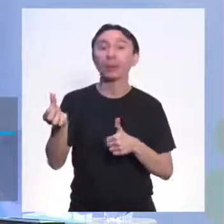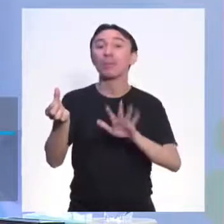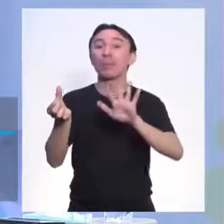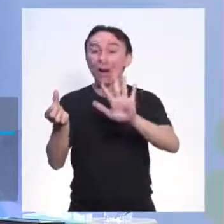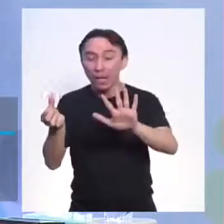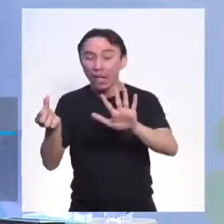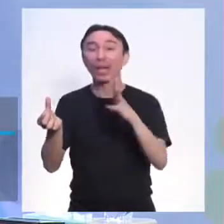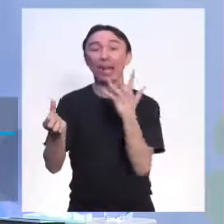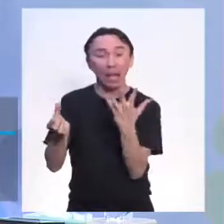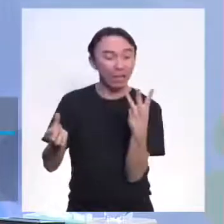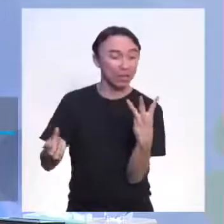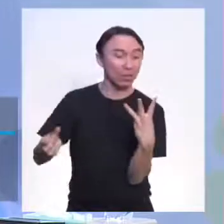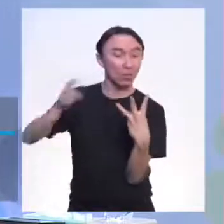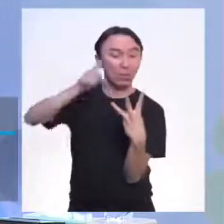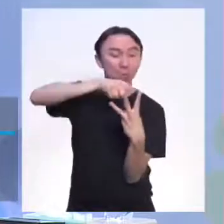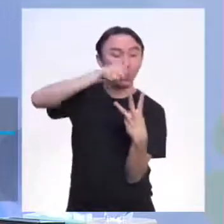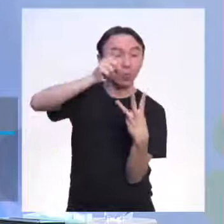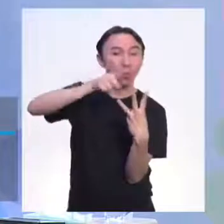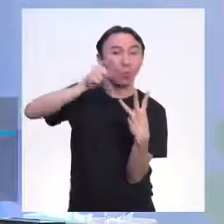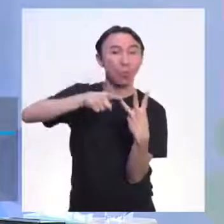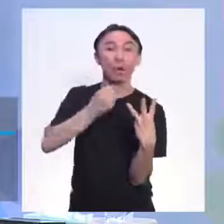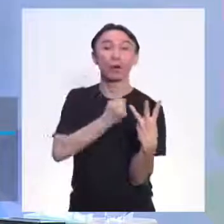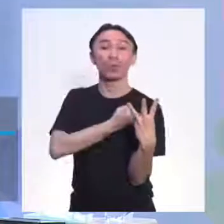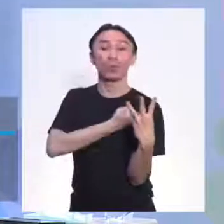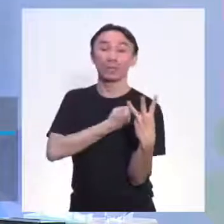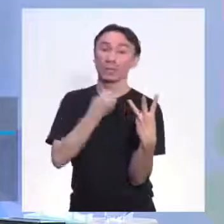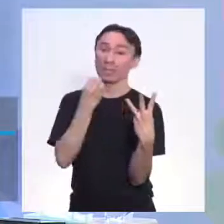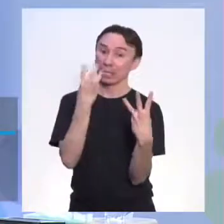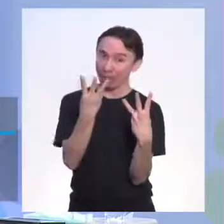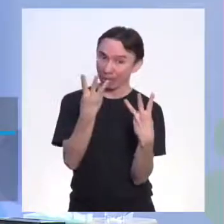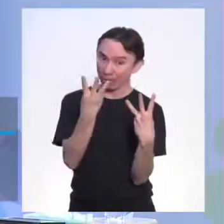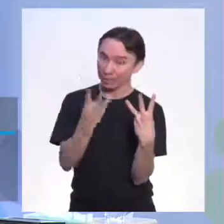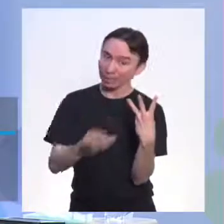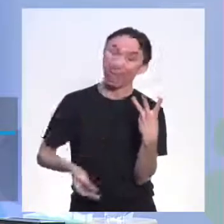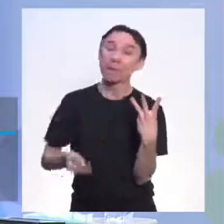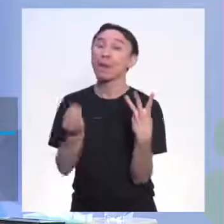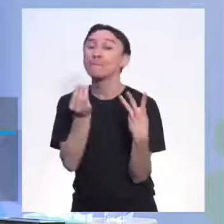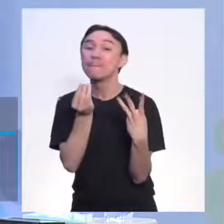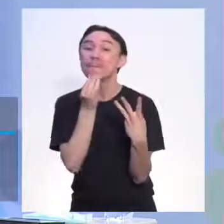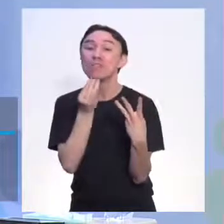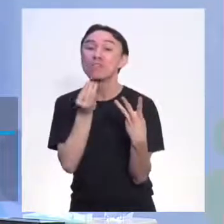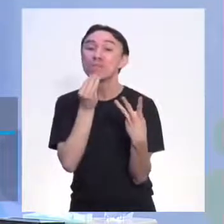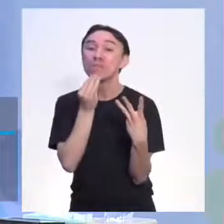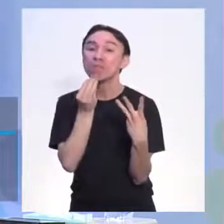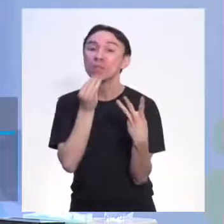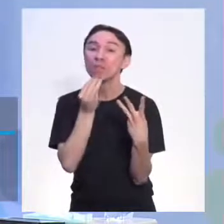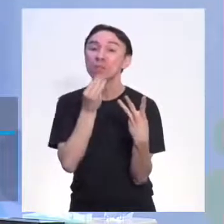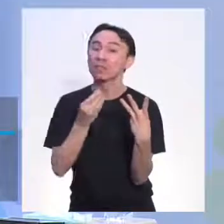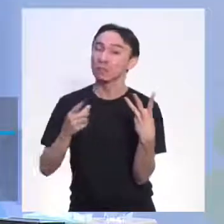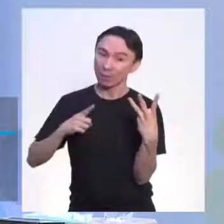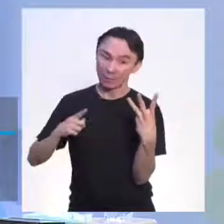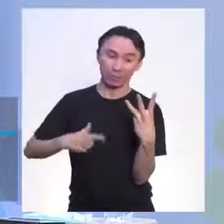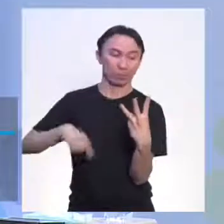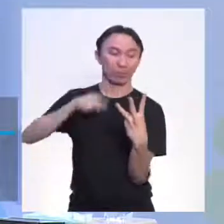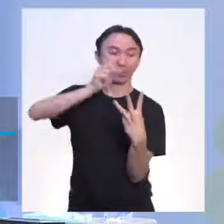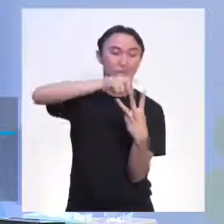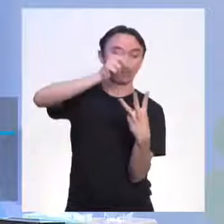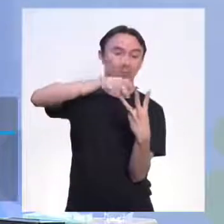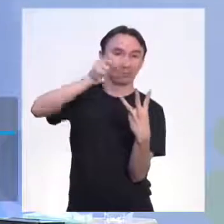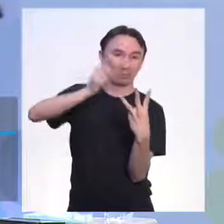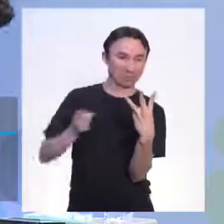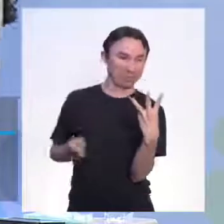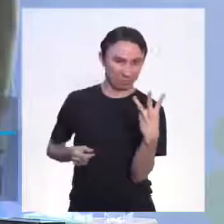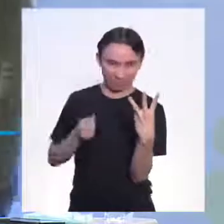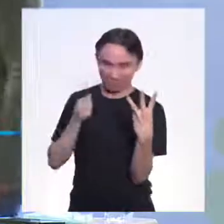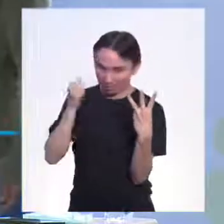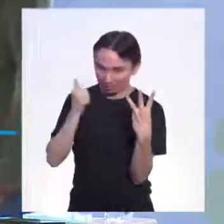3 algarismos no nosso número. Então, as possibilidades vão ter 3 espaços.